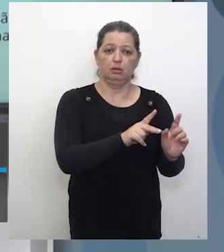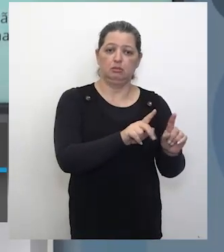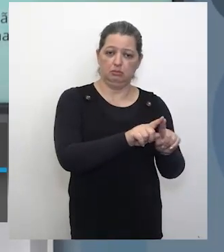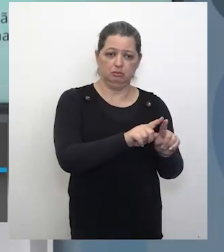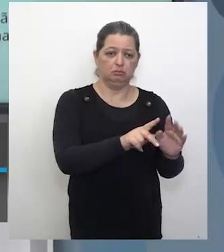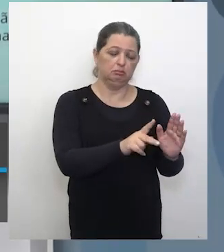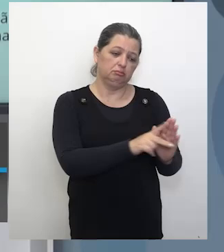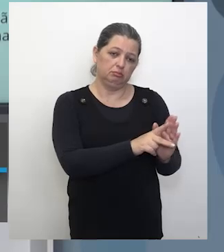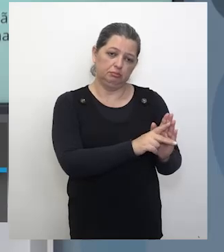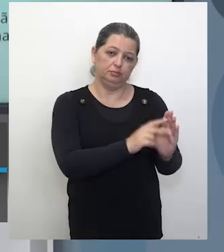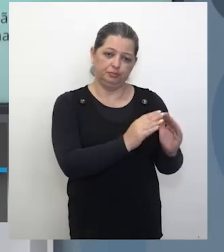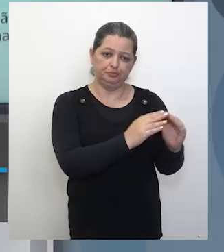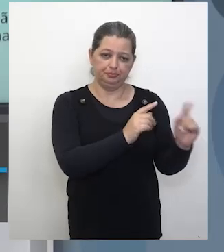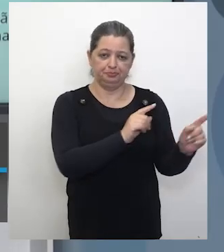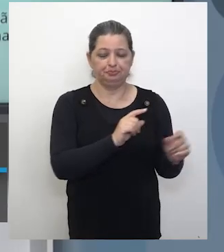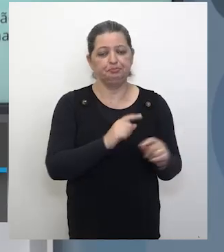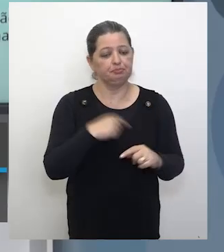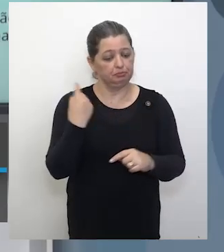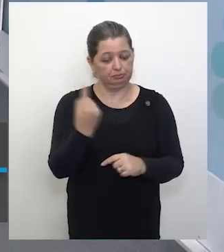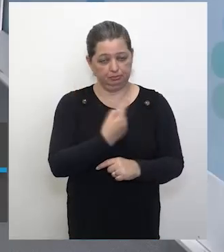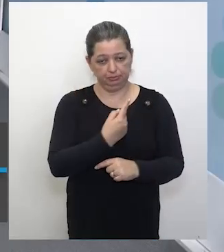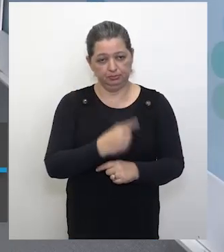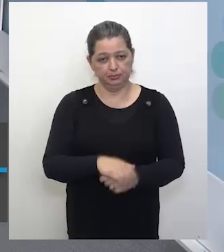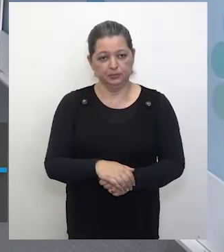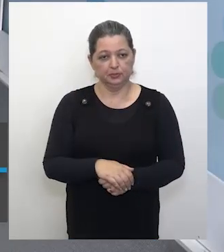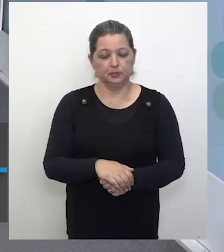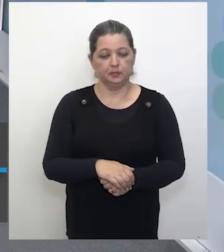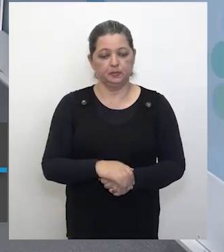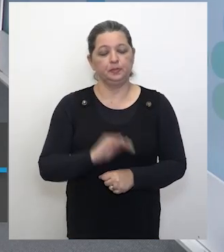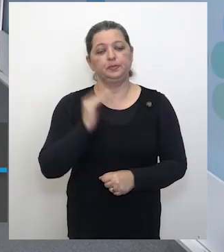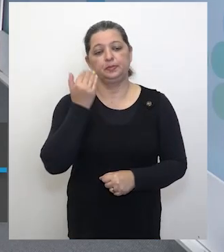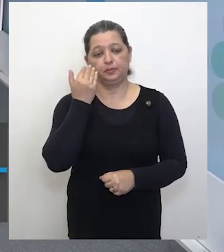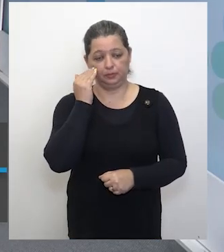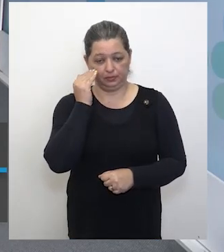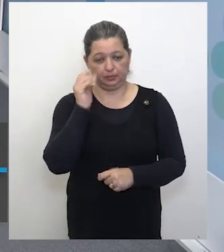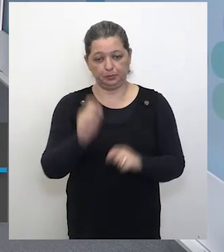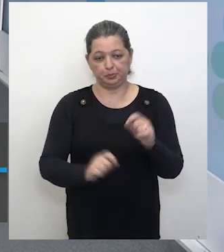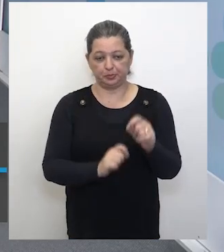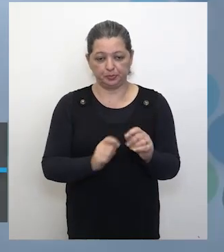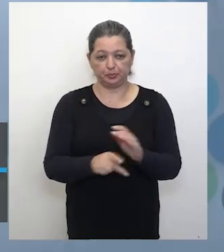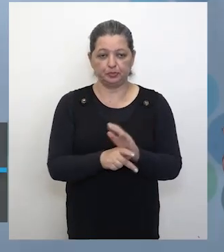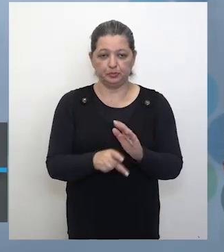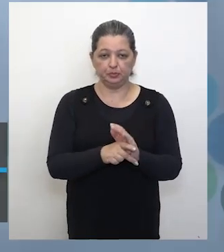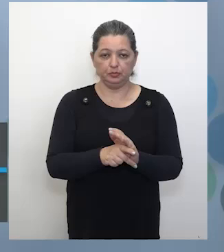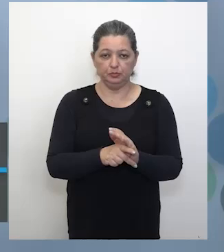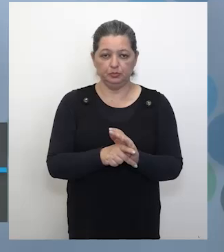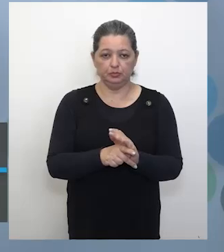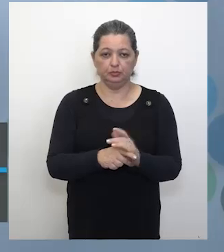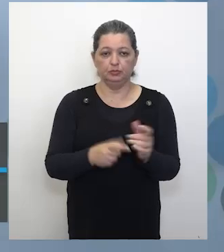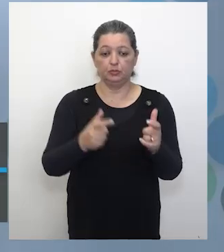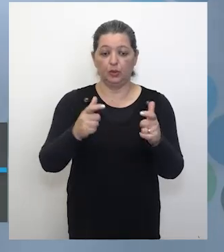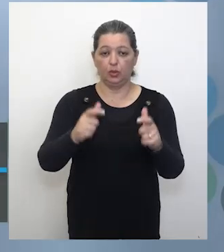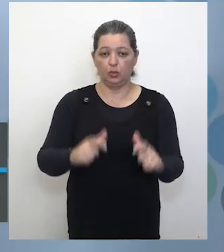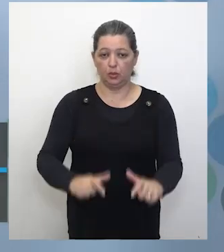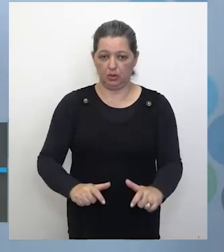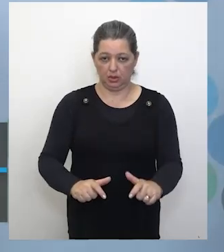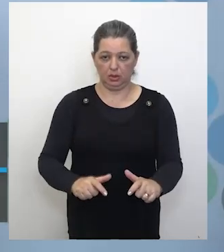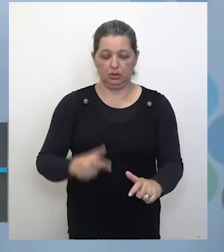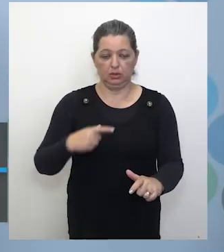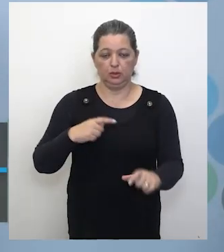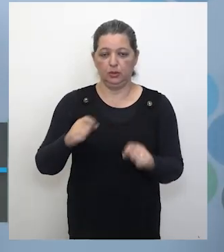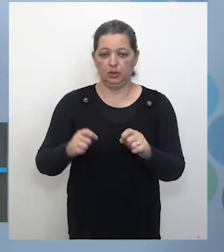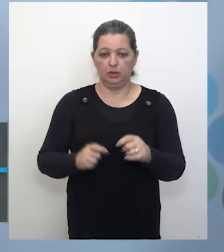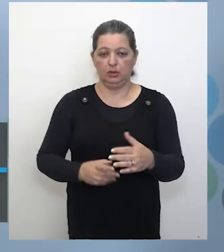casa, vamos dizer assim, somos nós. Então, nós já entendemos, né, que o território ele tem a ver com uma